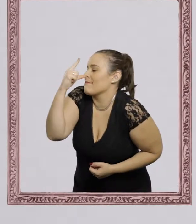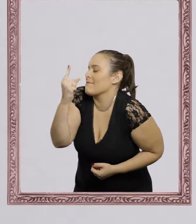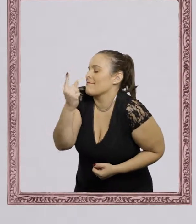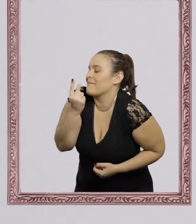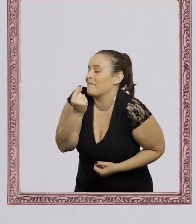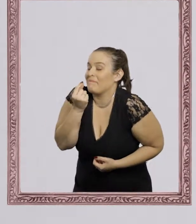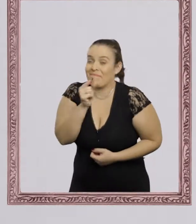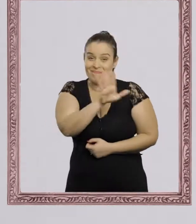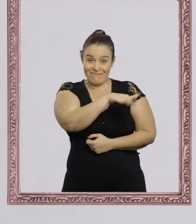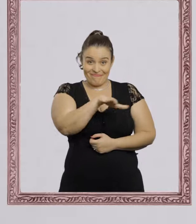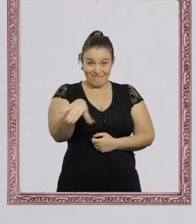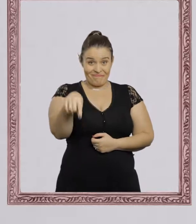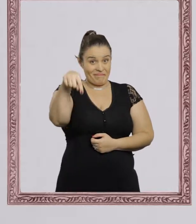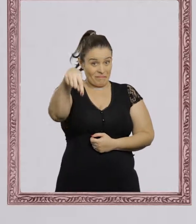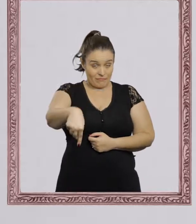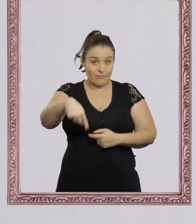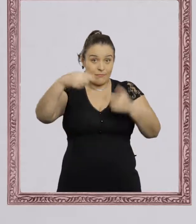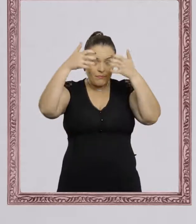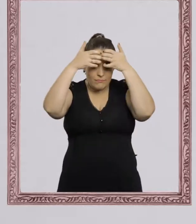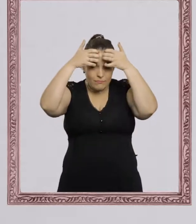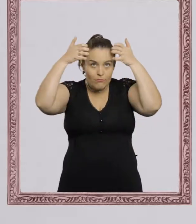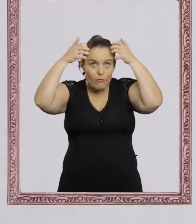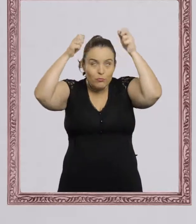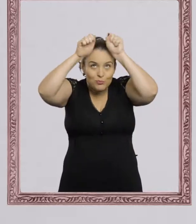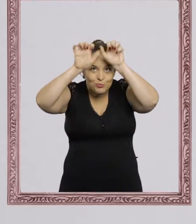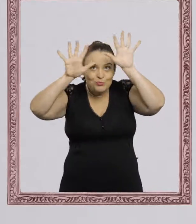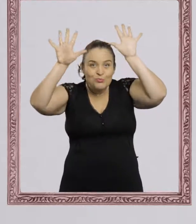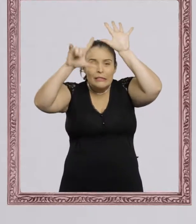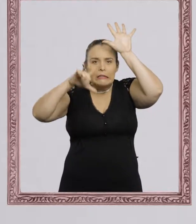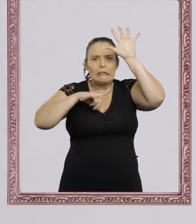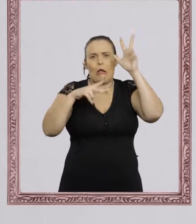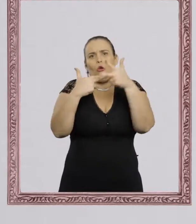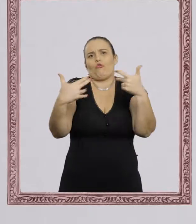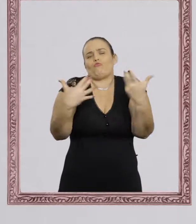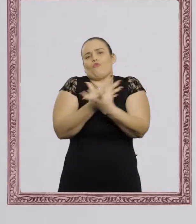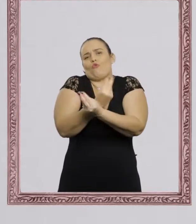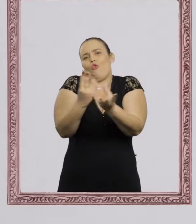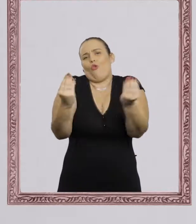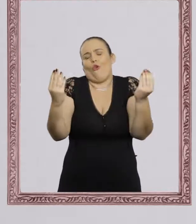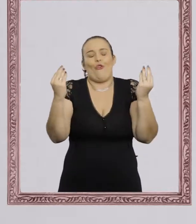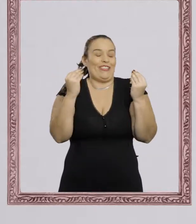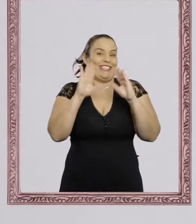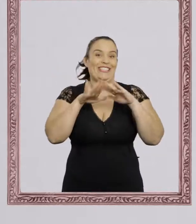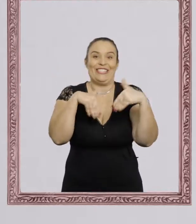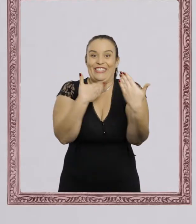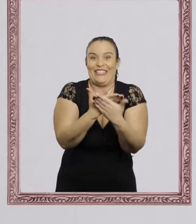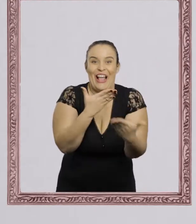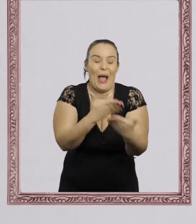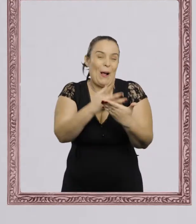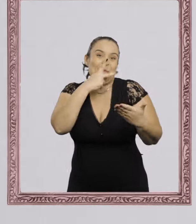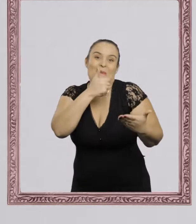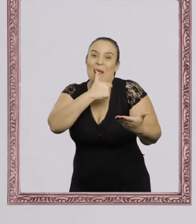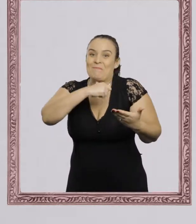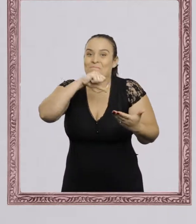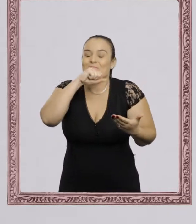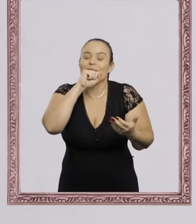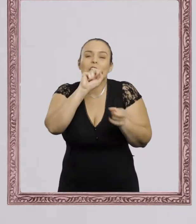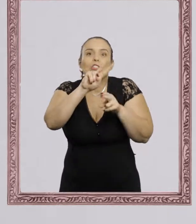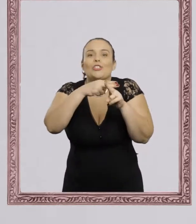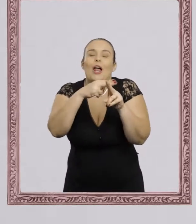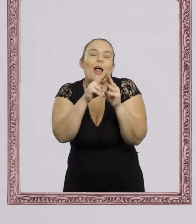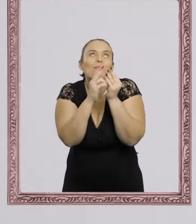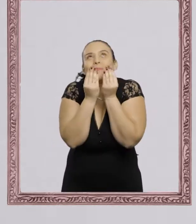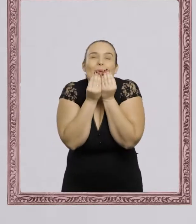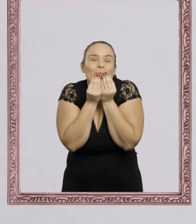mapa da mente das crianças também tem muitas coisas. Tem o primeiro dia de aula, tem os pais, tem o dia da sobremesa de